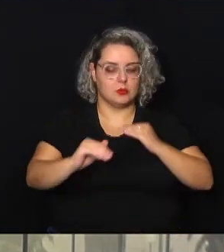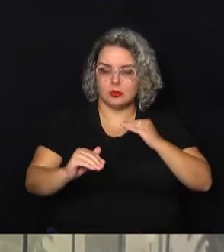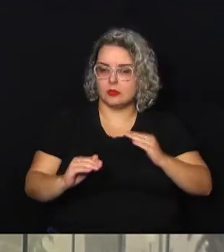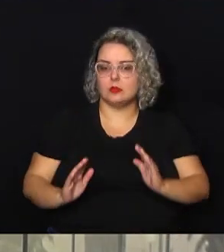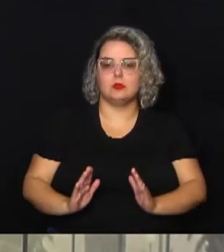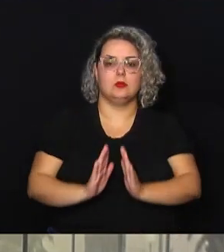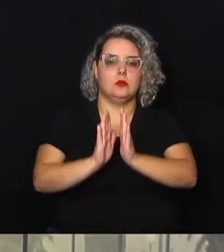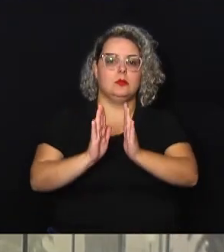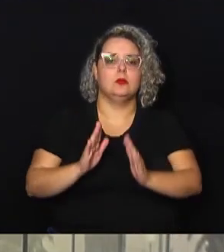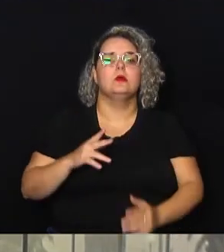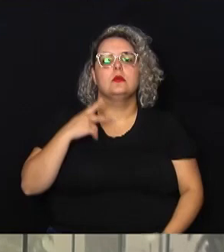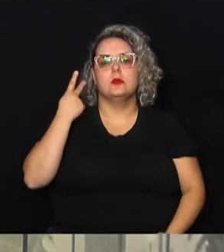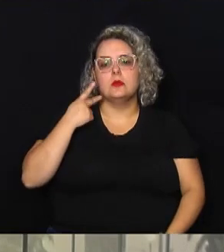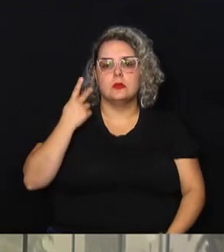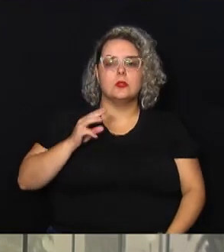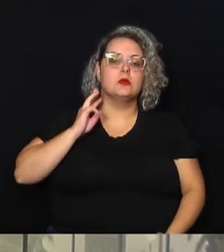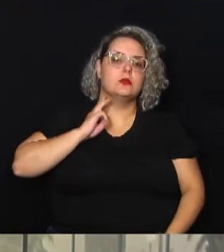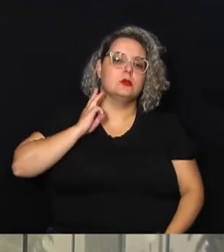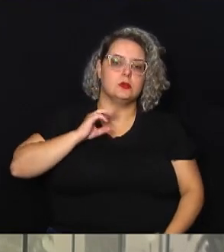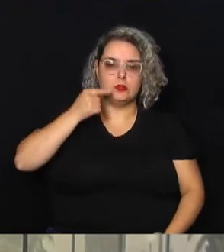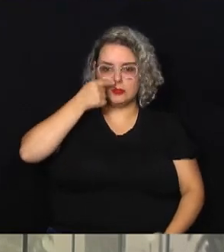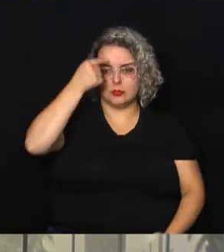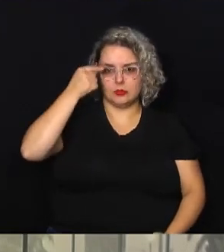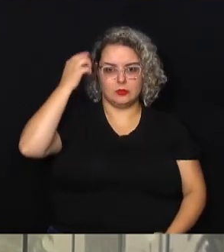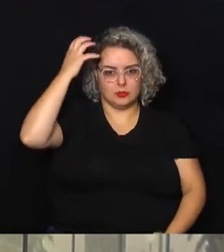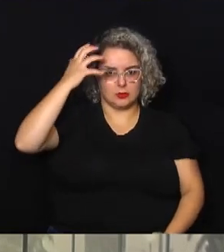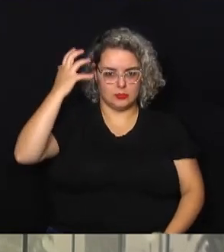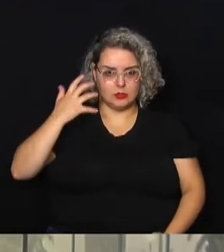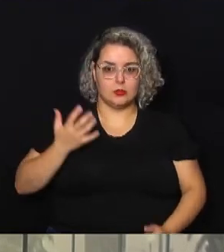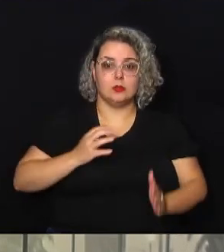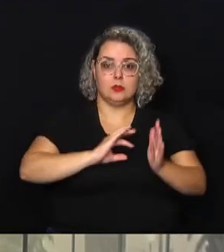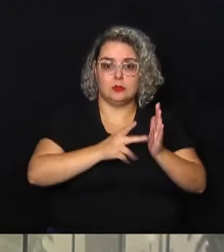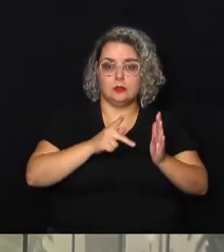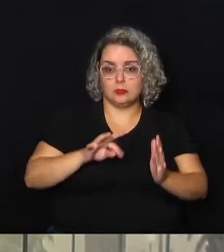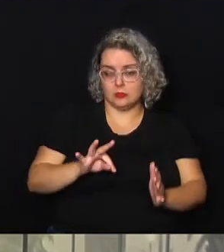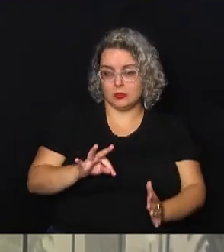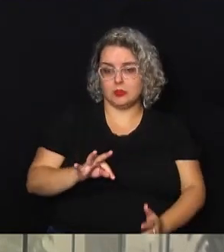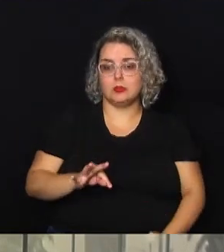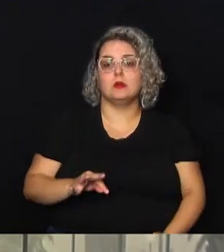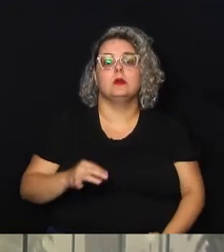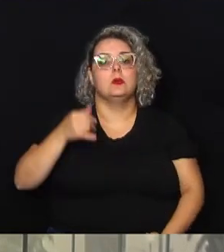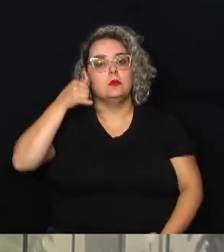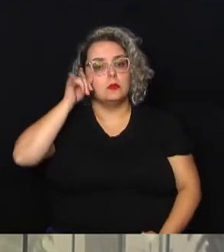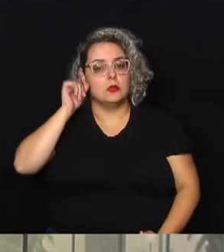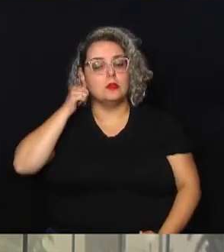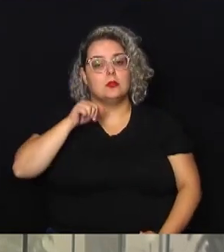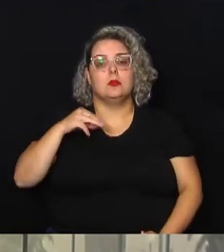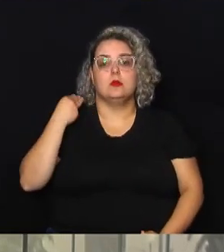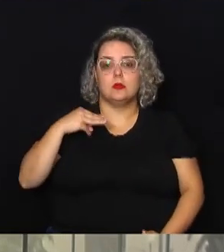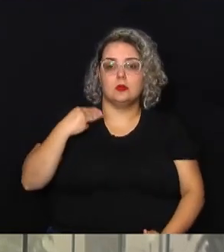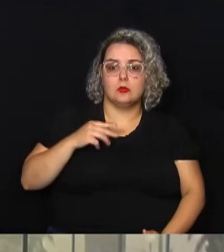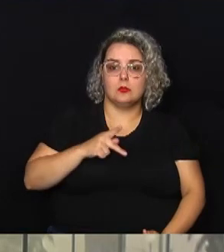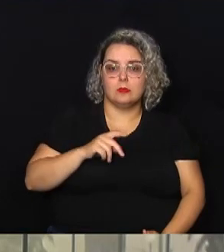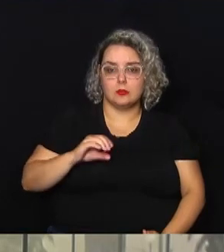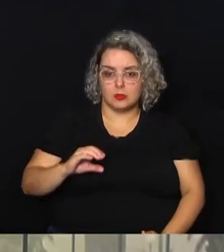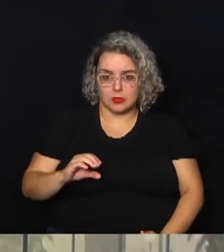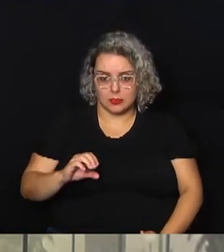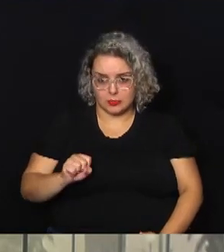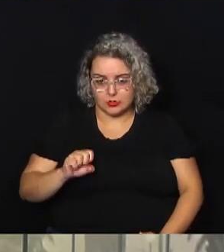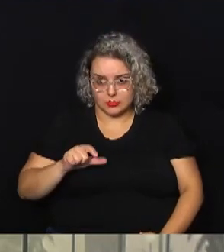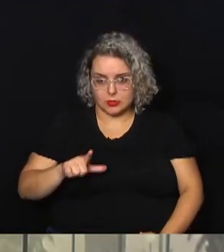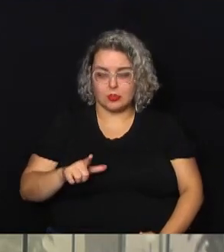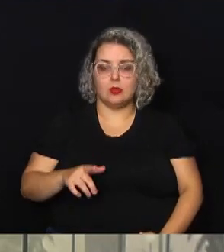cecilio Santos Paula Miguel e Guida Calixto do PT Paulo Búfalo e Mariana conte do pessoal e o Gustavo